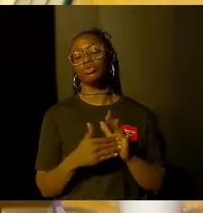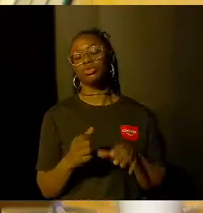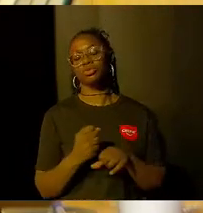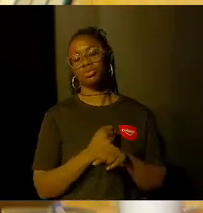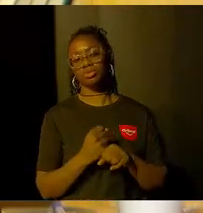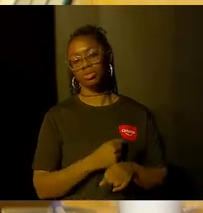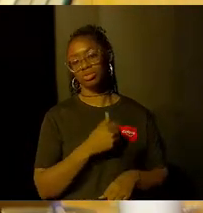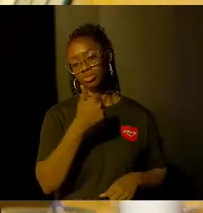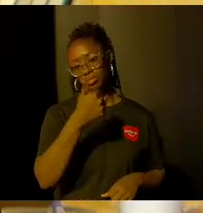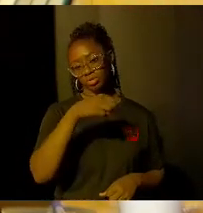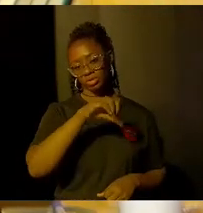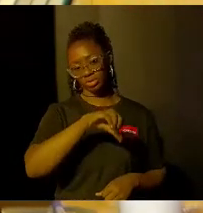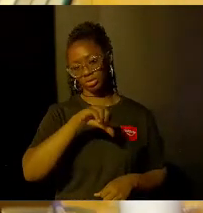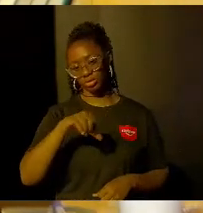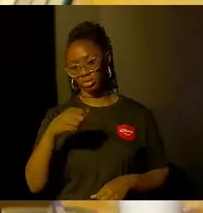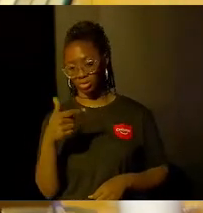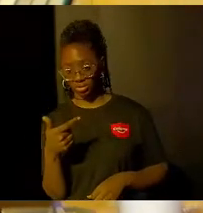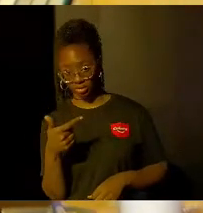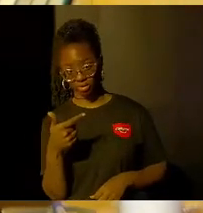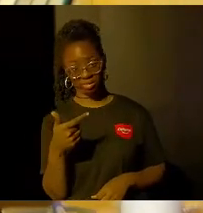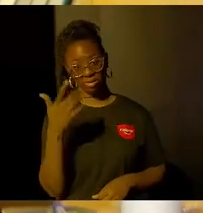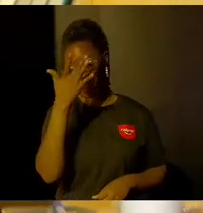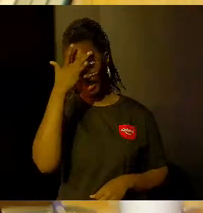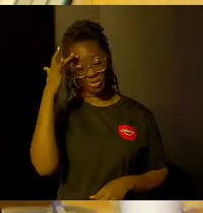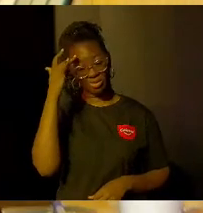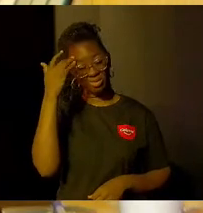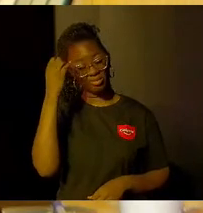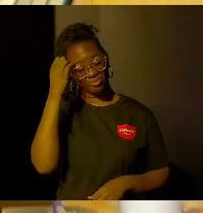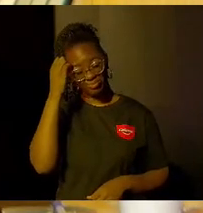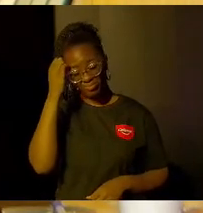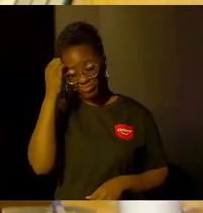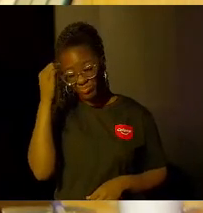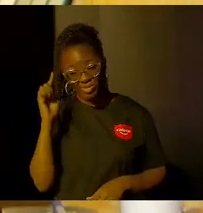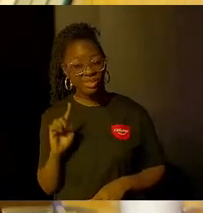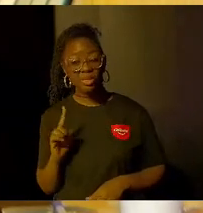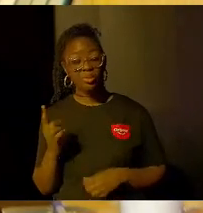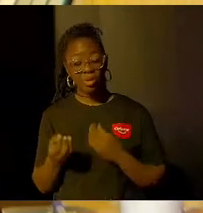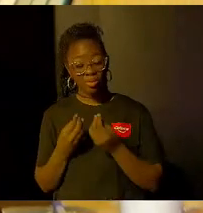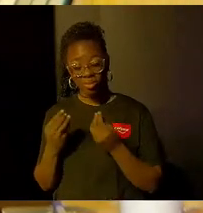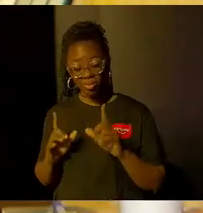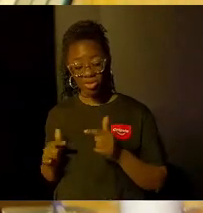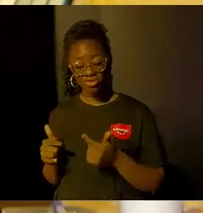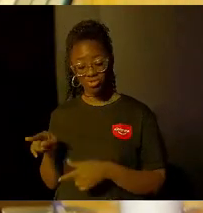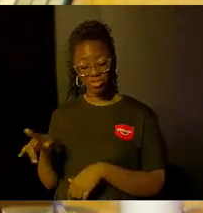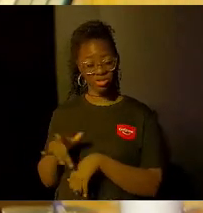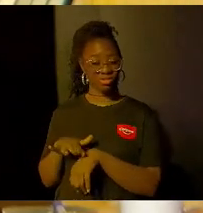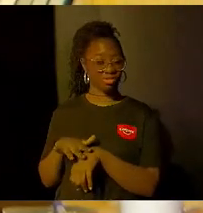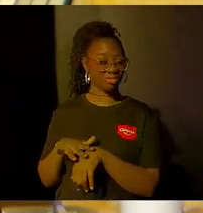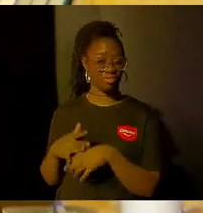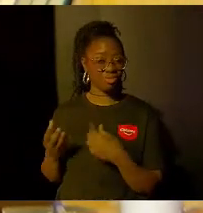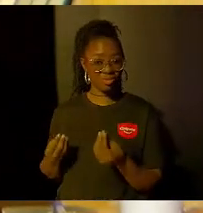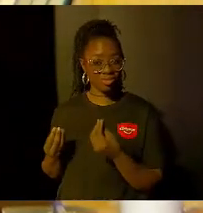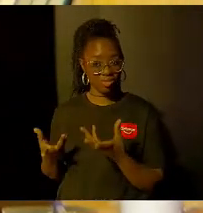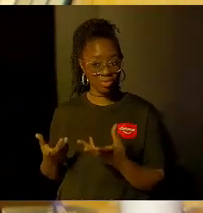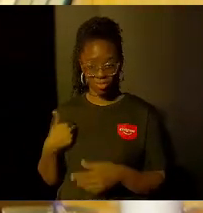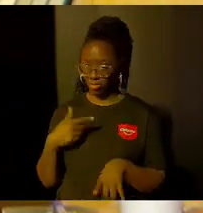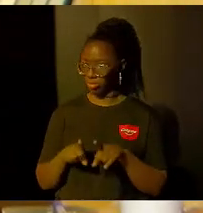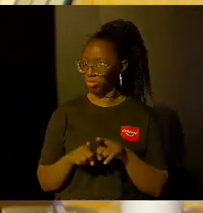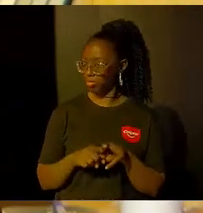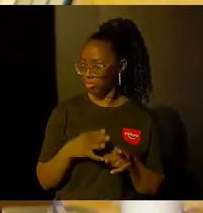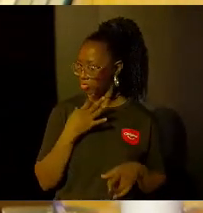1992 ninguém sabia ao certo o que fazer com minha doença Nem mesmo eu